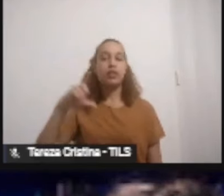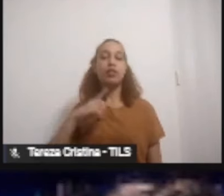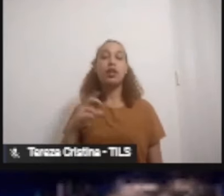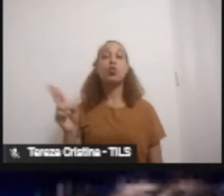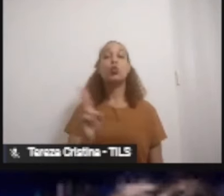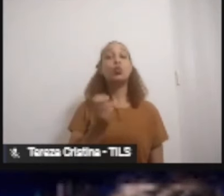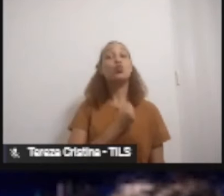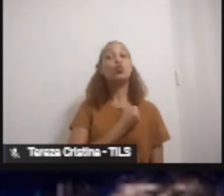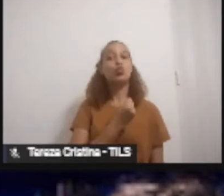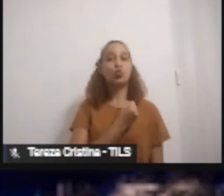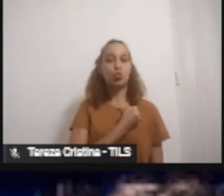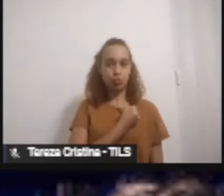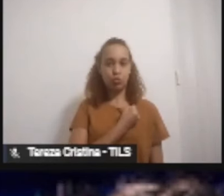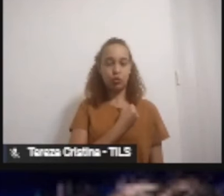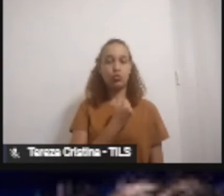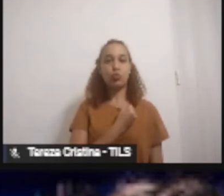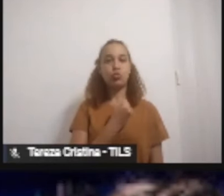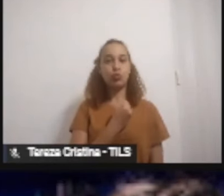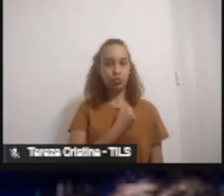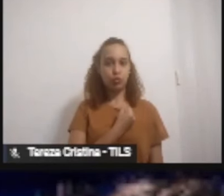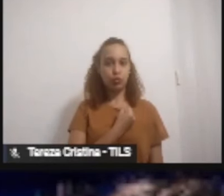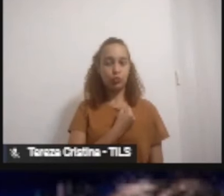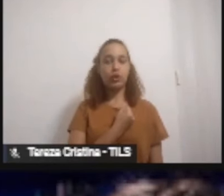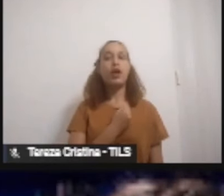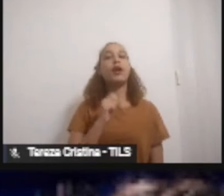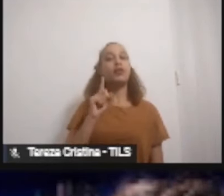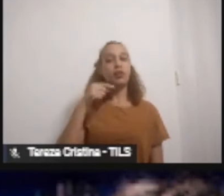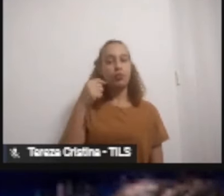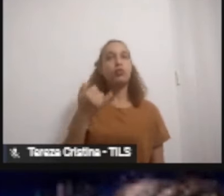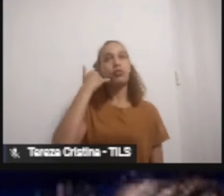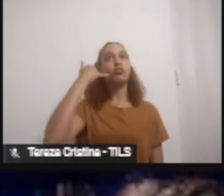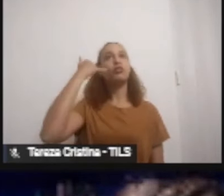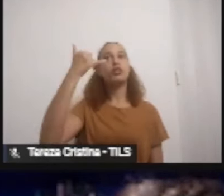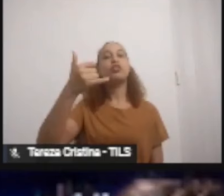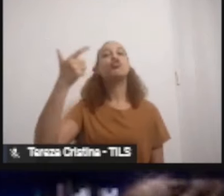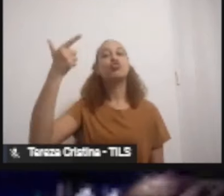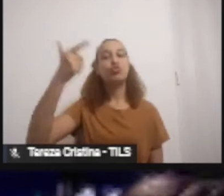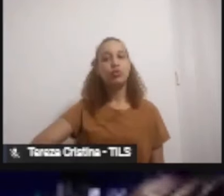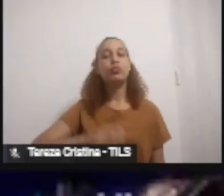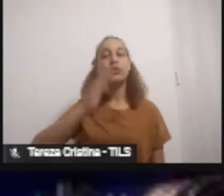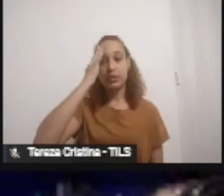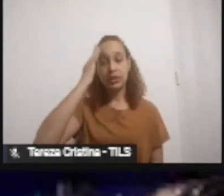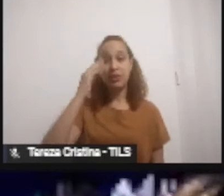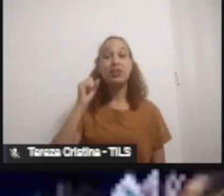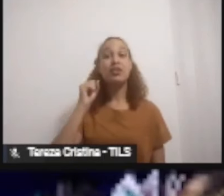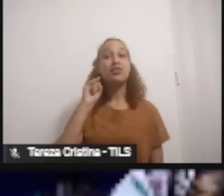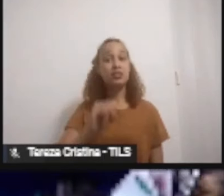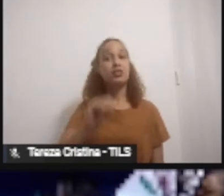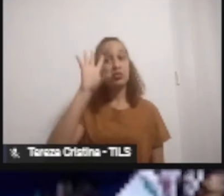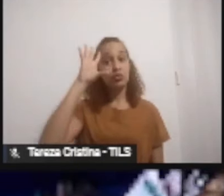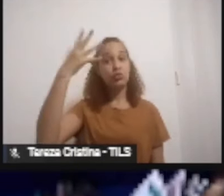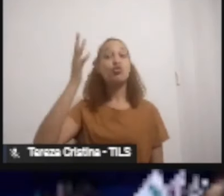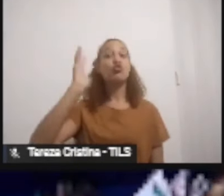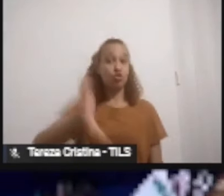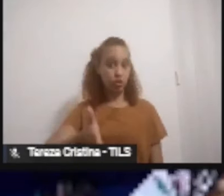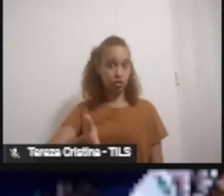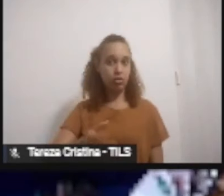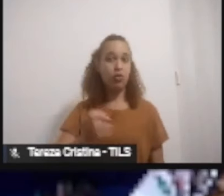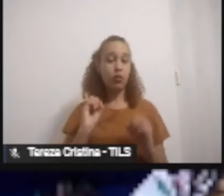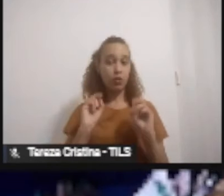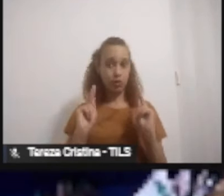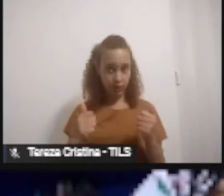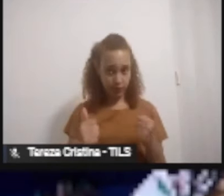protocolo. Você pode ligar de novo depois de 72 horas para saber se as providências foram tomadas, tá? Então, esses